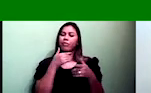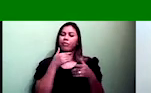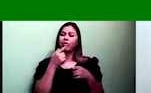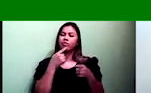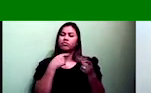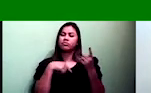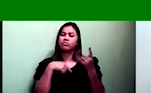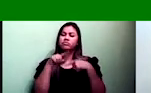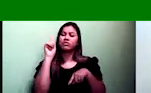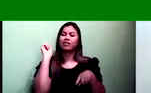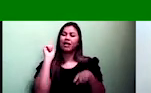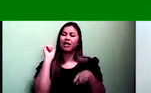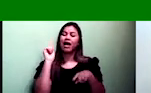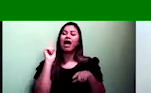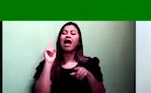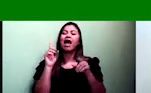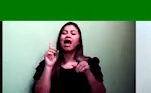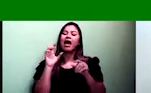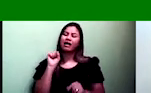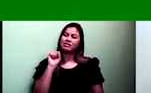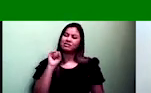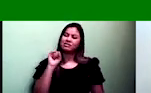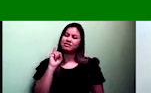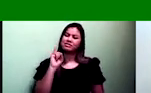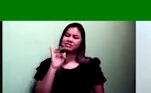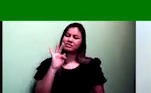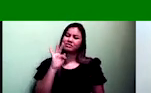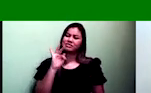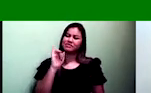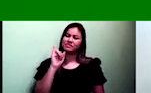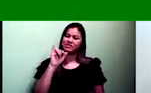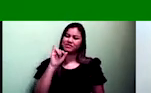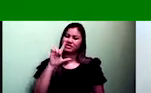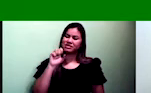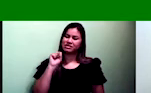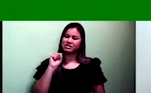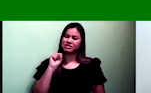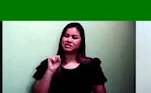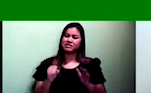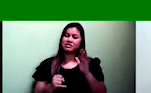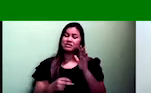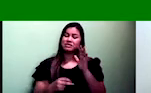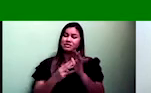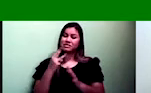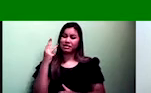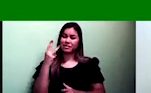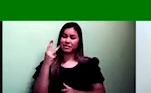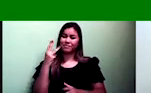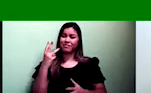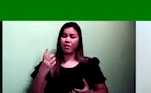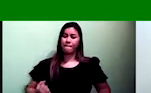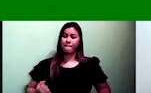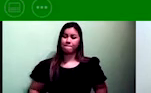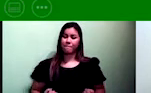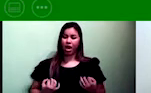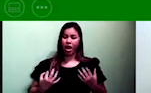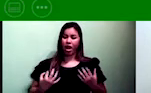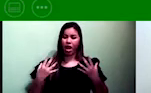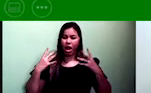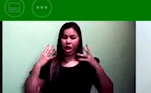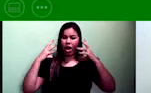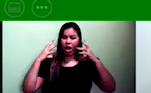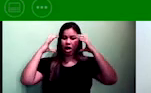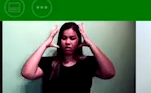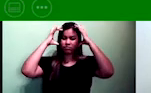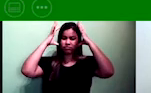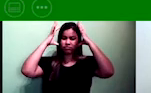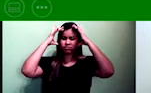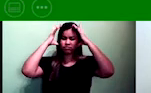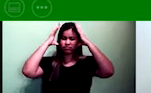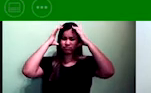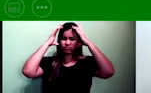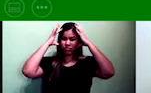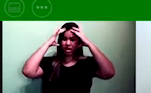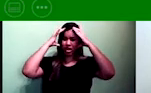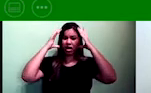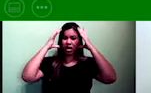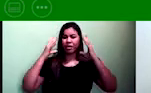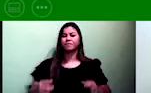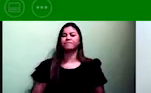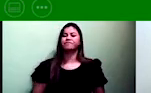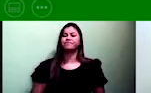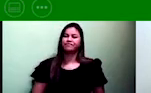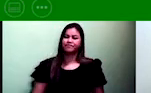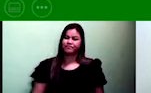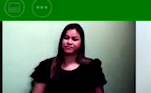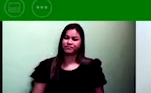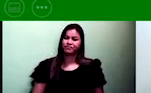sífilis terciária, atingindo o sistema nervoso central, o cérebro. Então, o único tratamento, o único